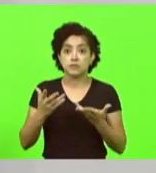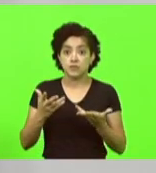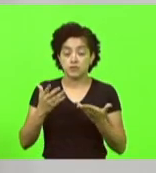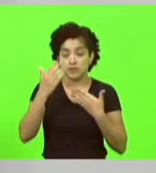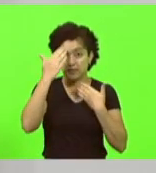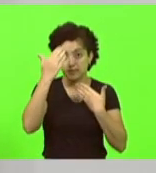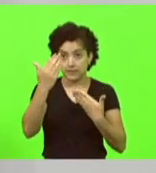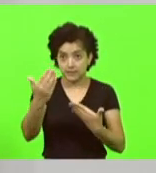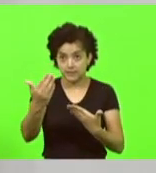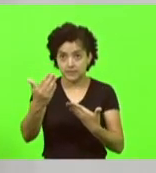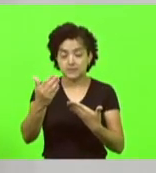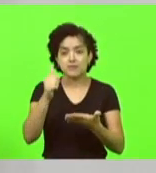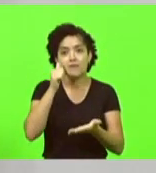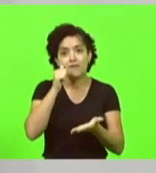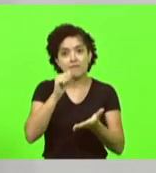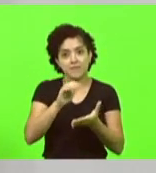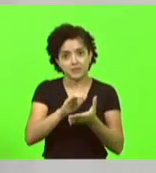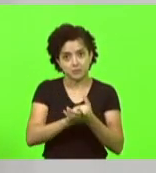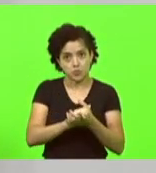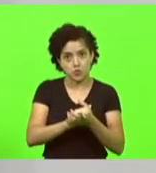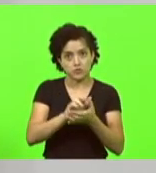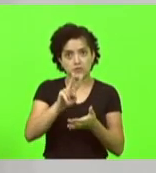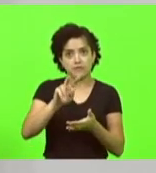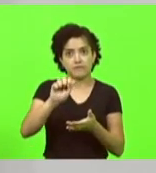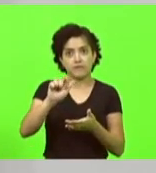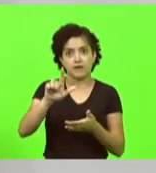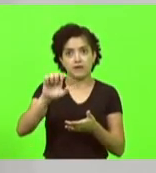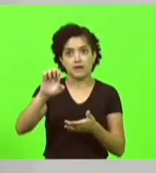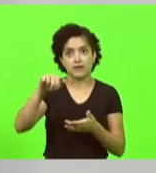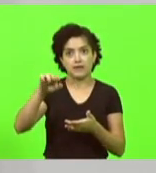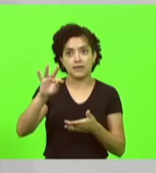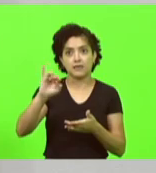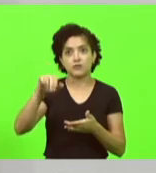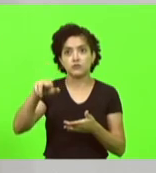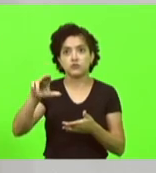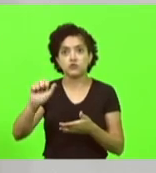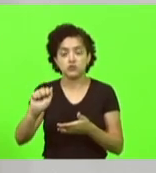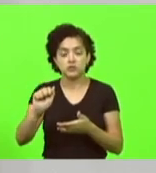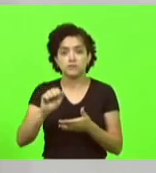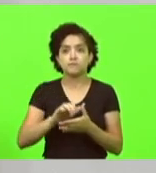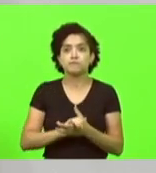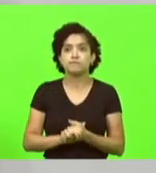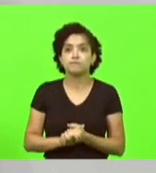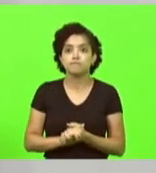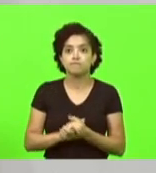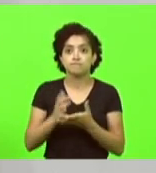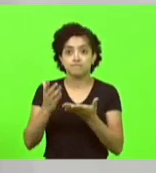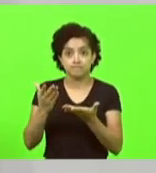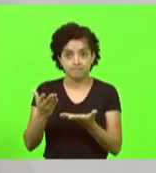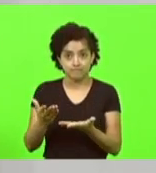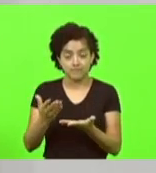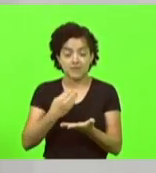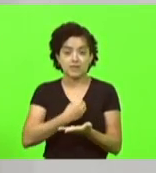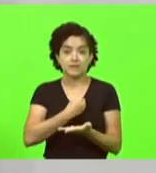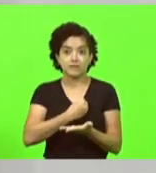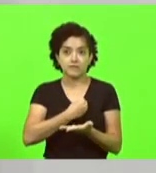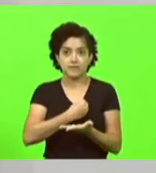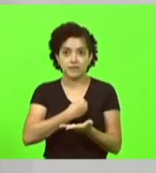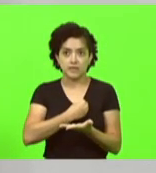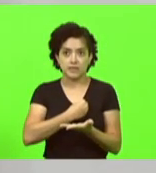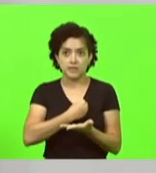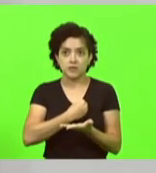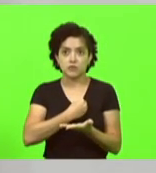minha companheira Valentina, a minha esposa. A nossa vida sempre